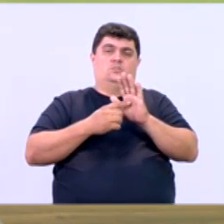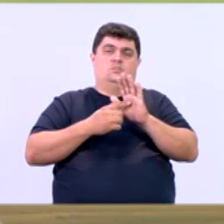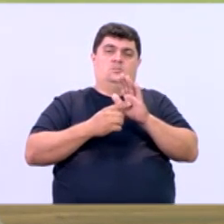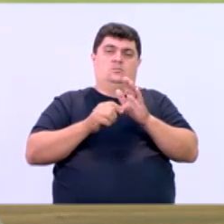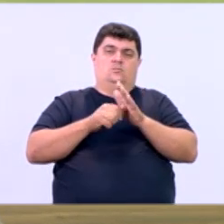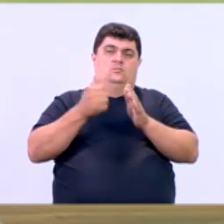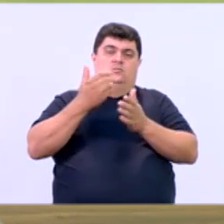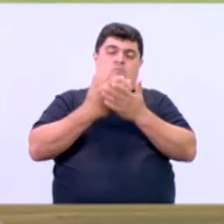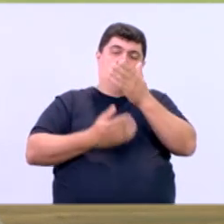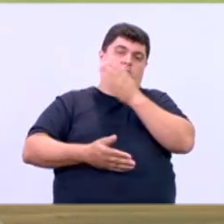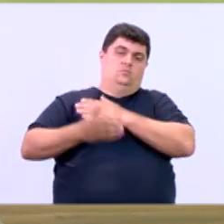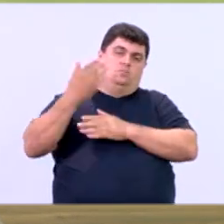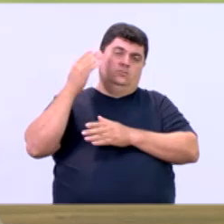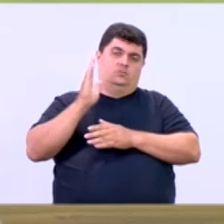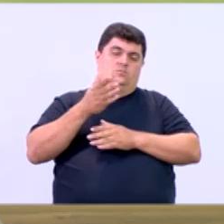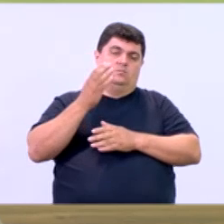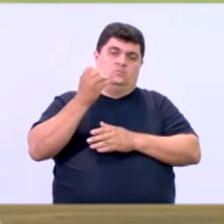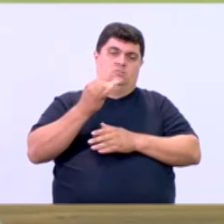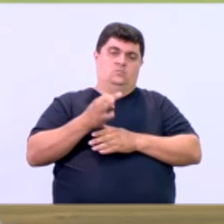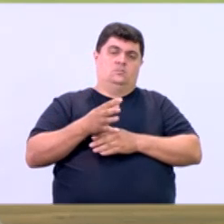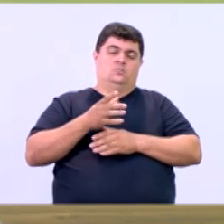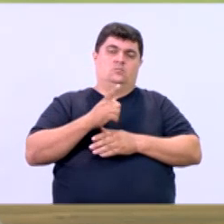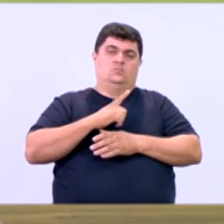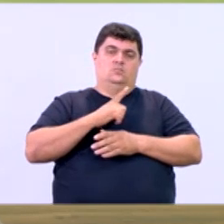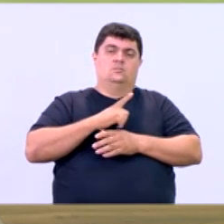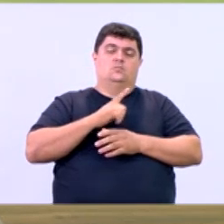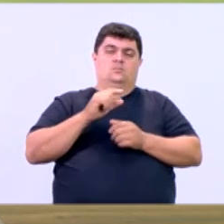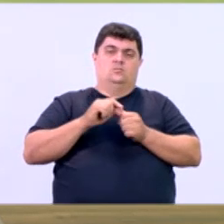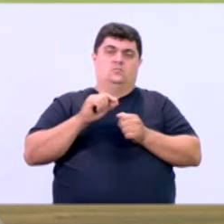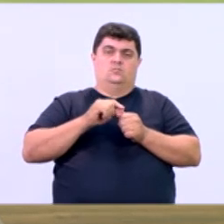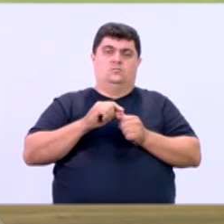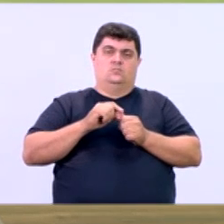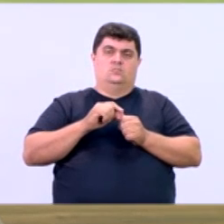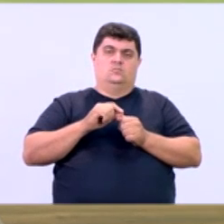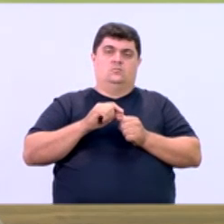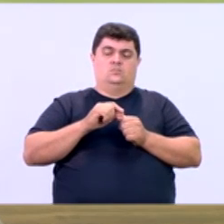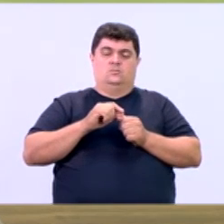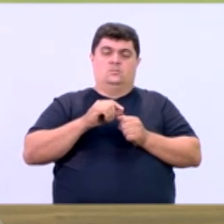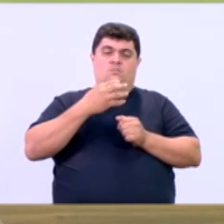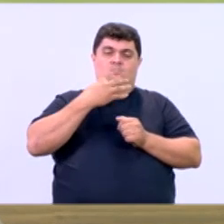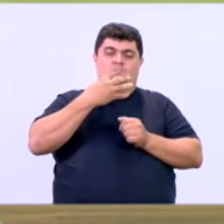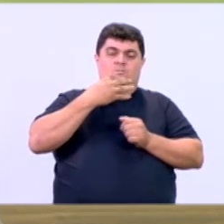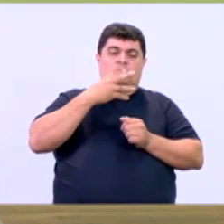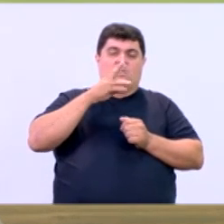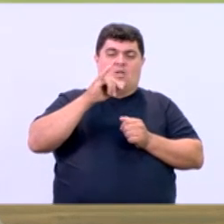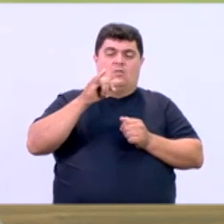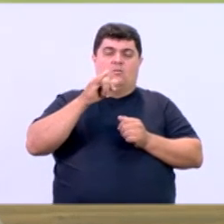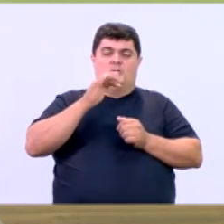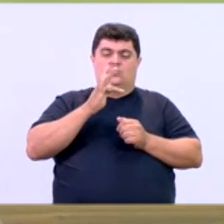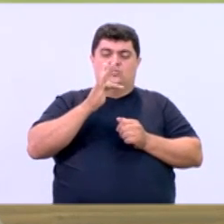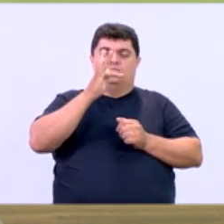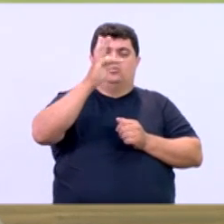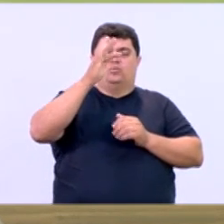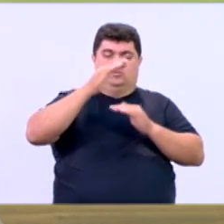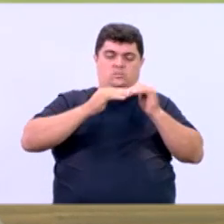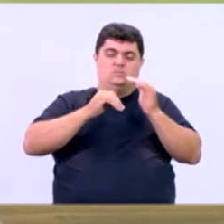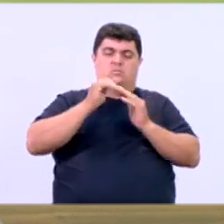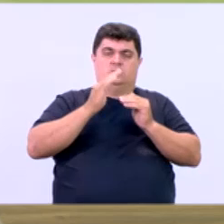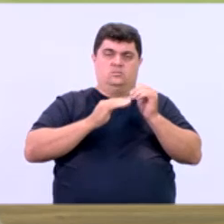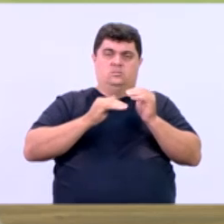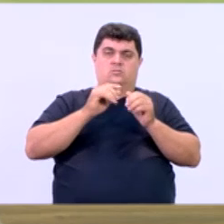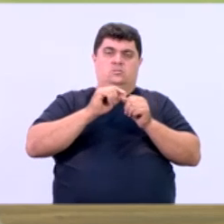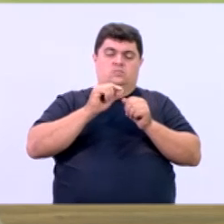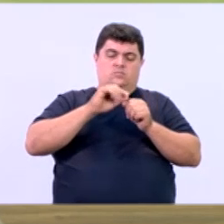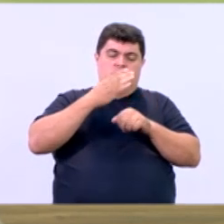nas primeiras aulas, né? Isso aí forma um corpo de conhecimento que vai embasar vocês a poderem fazer